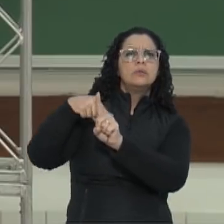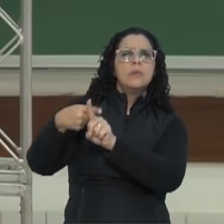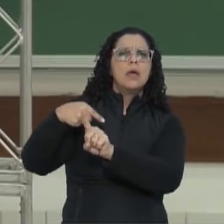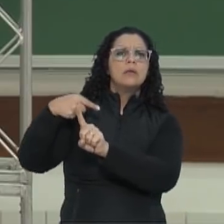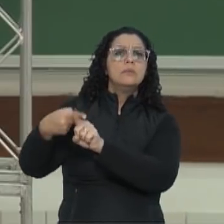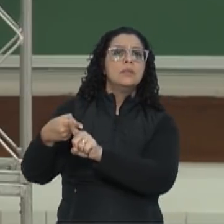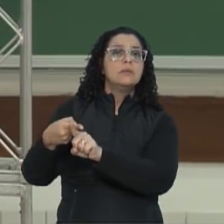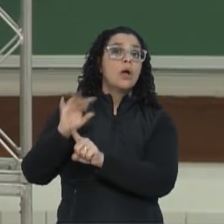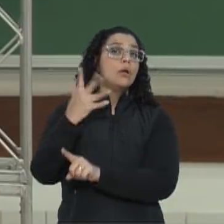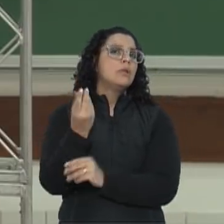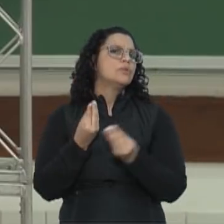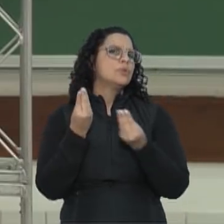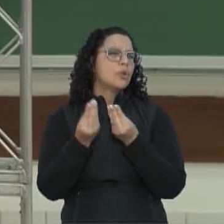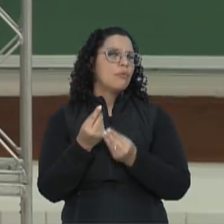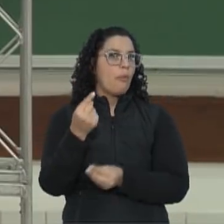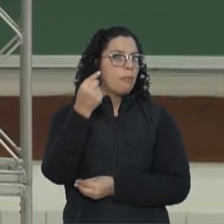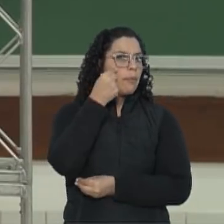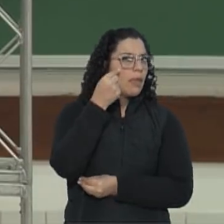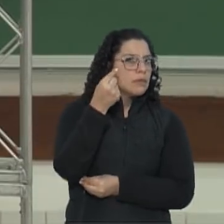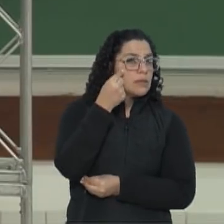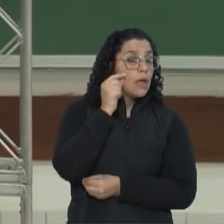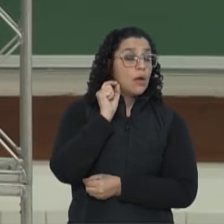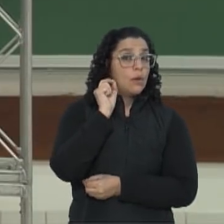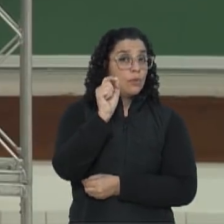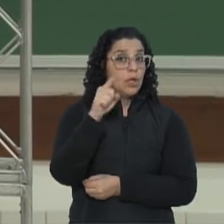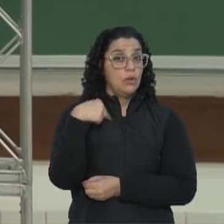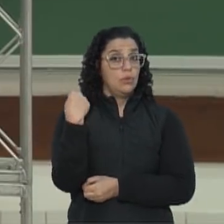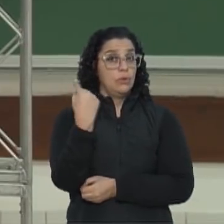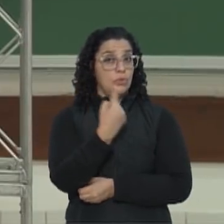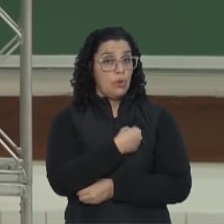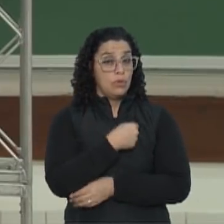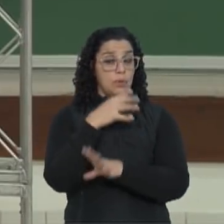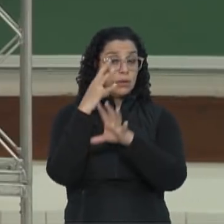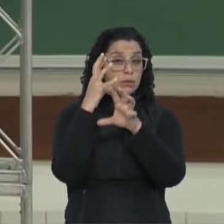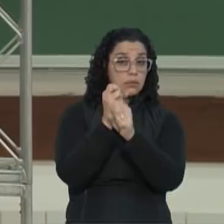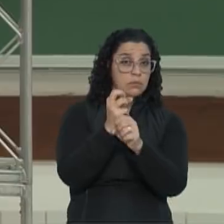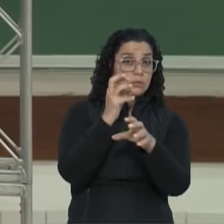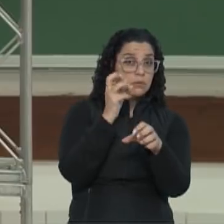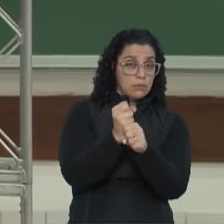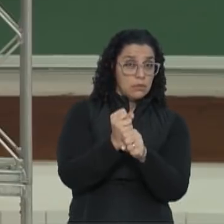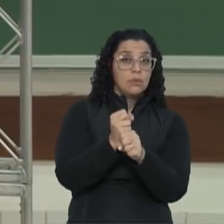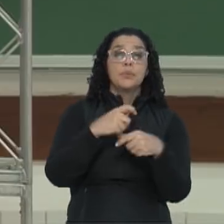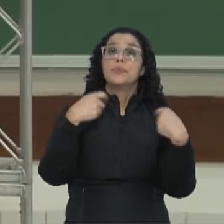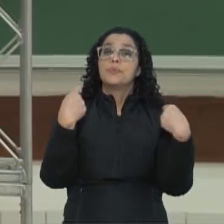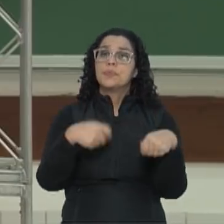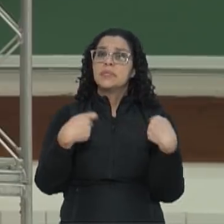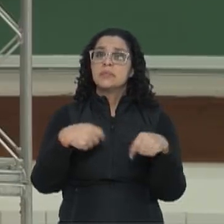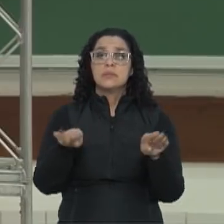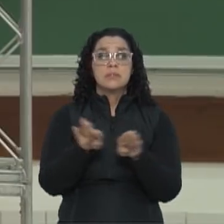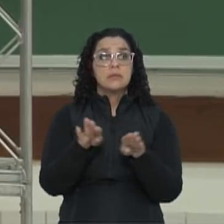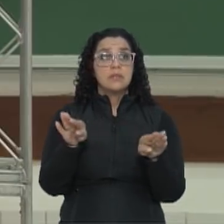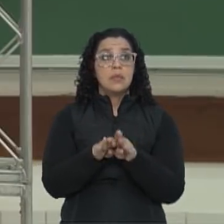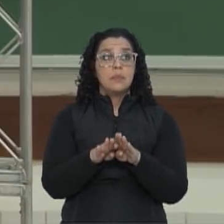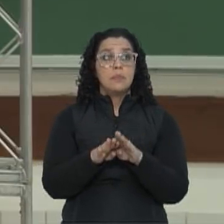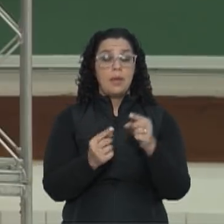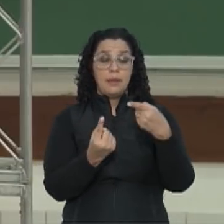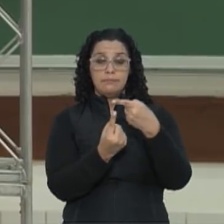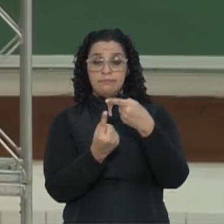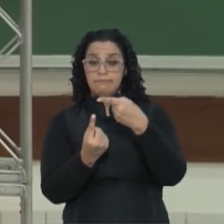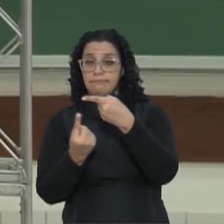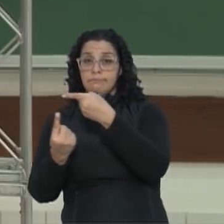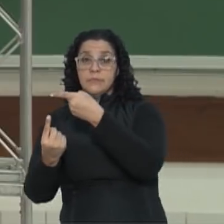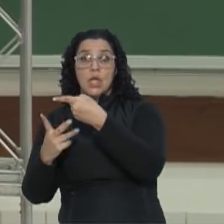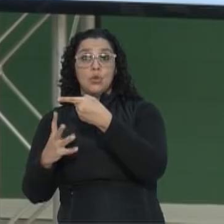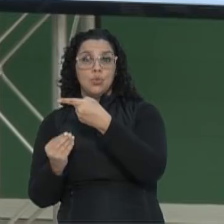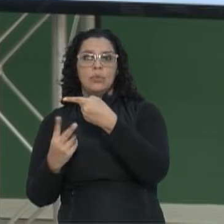acontecer? Vamos lá? Pensa que a gente, para somar frações, elas precisam estar com os denominadores